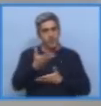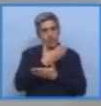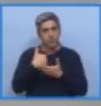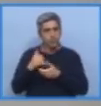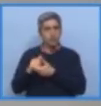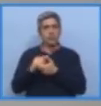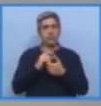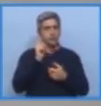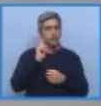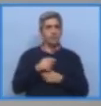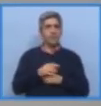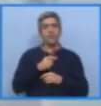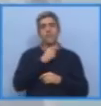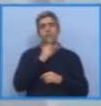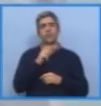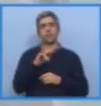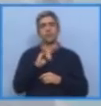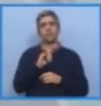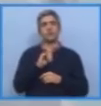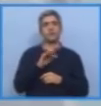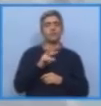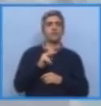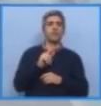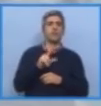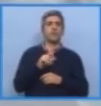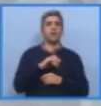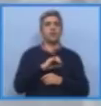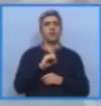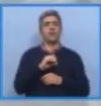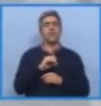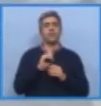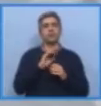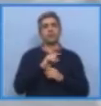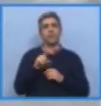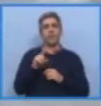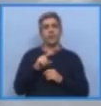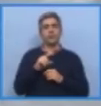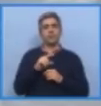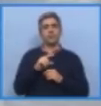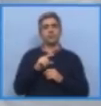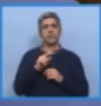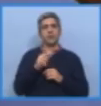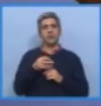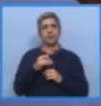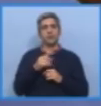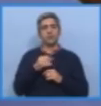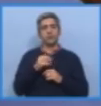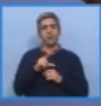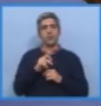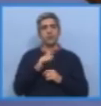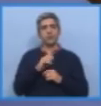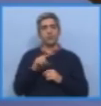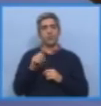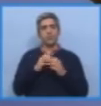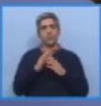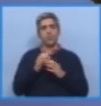solidariedade. Padre Rui Valério, só em 30 segundos, João, essa epístola de João, que nos diz que